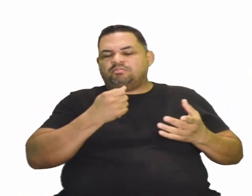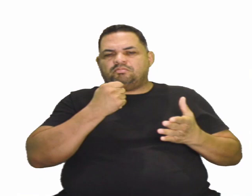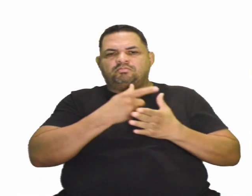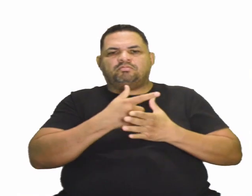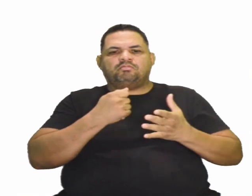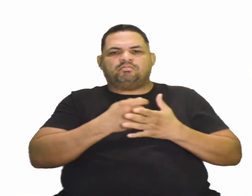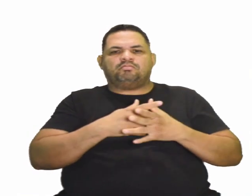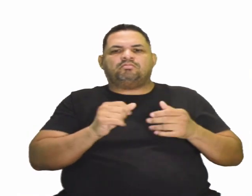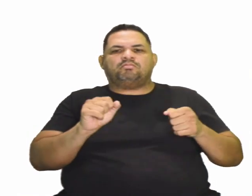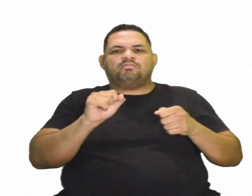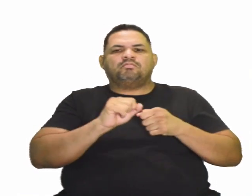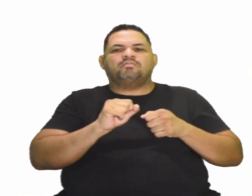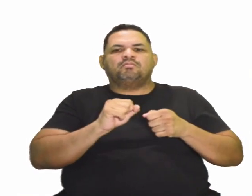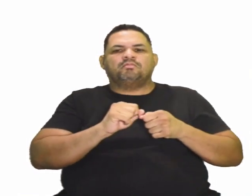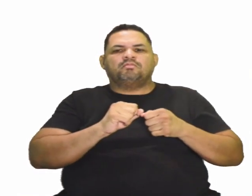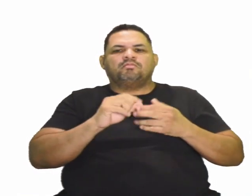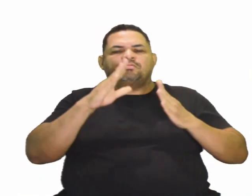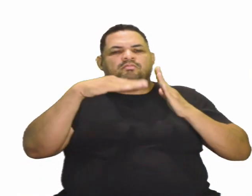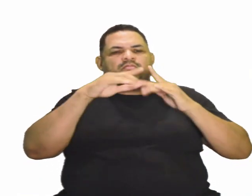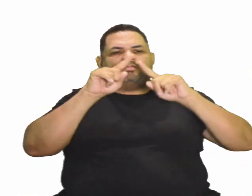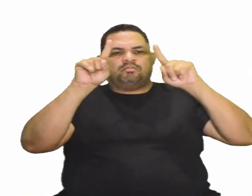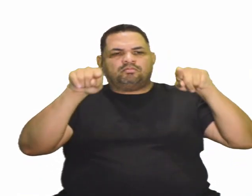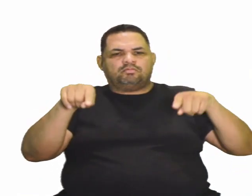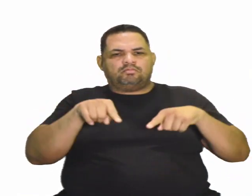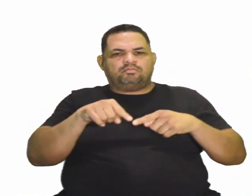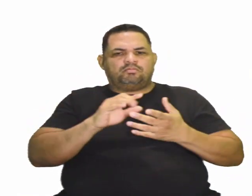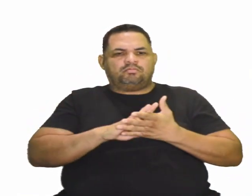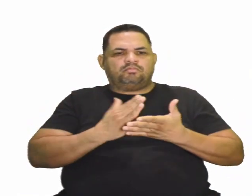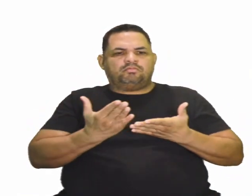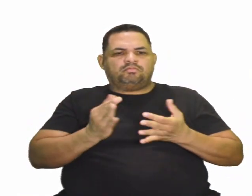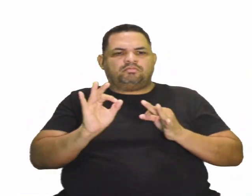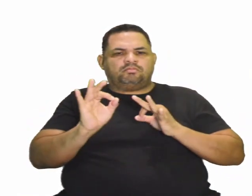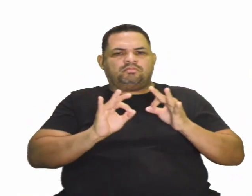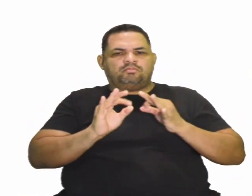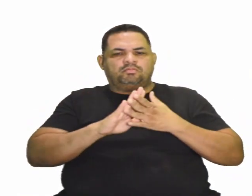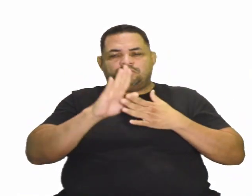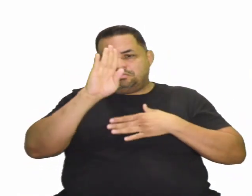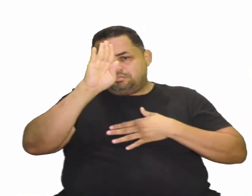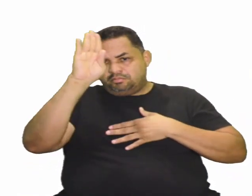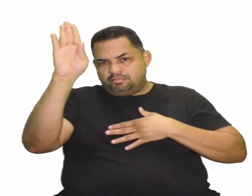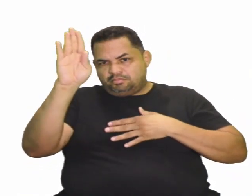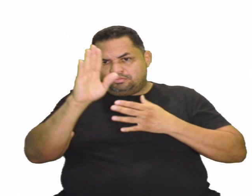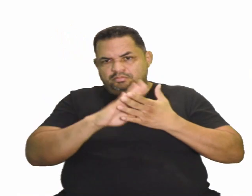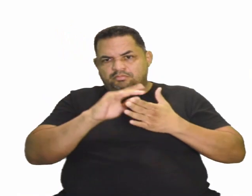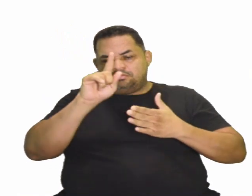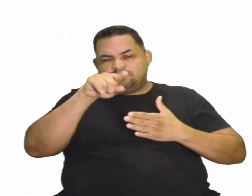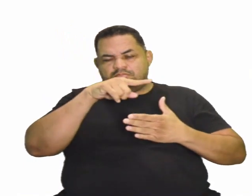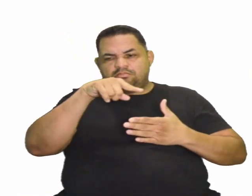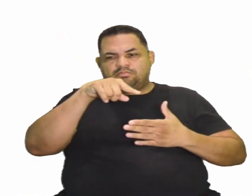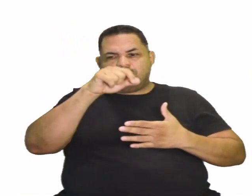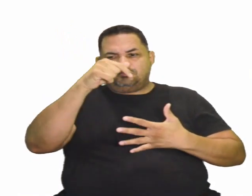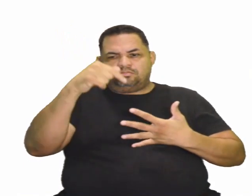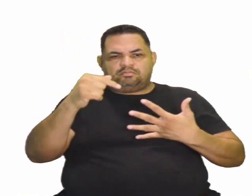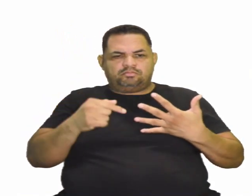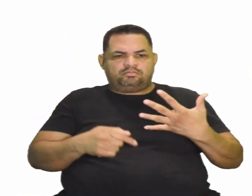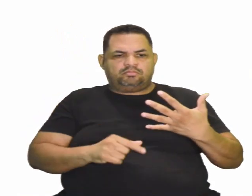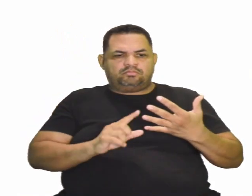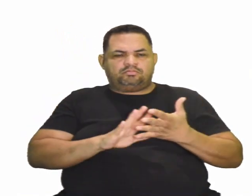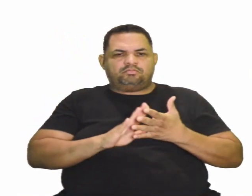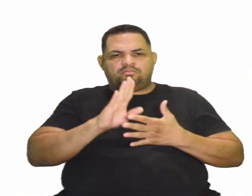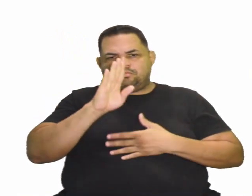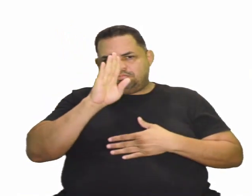arte. Assim, então, eles eram muito destacados. Assinale a alternativa que indica o